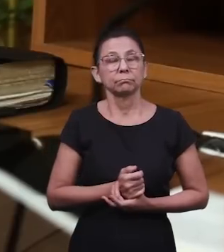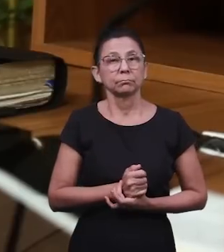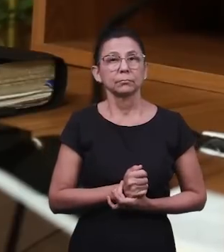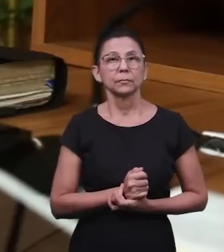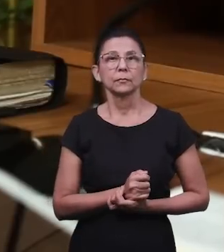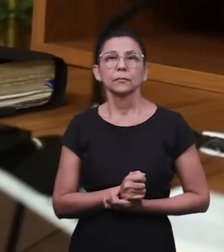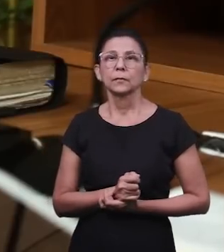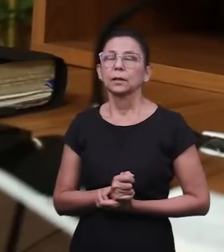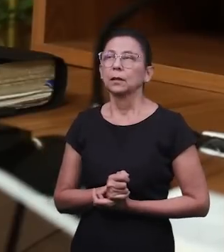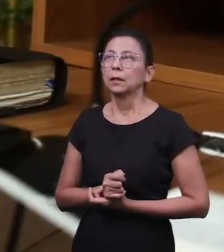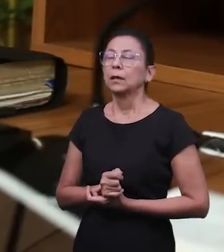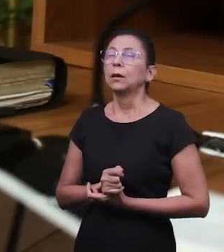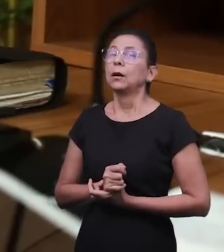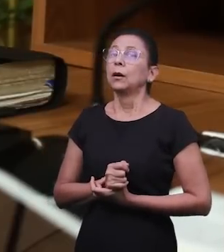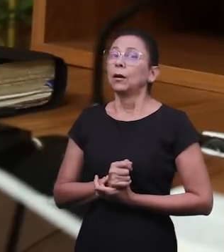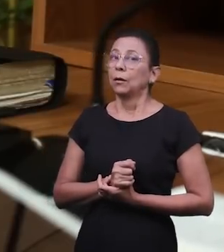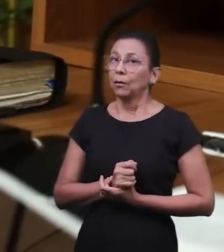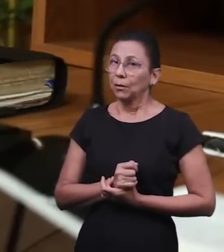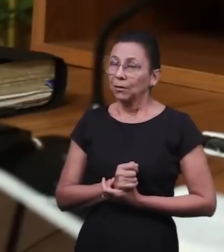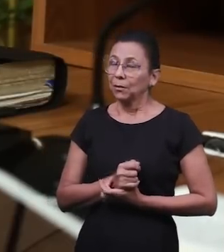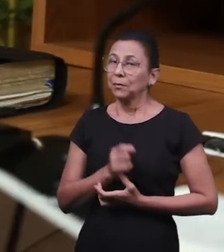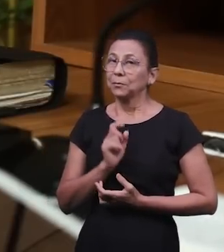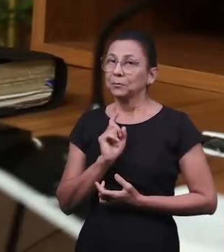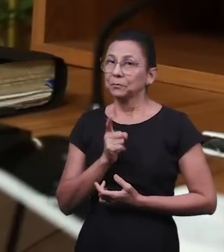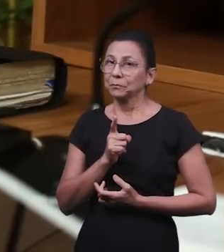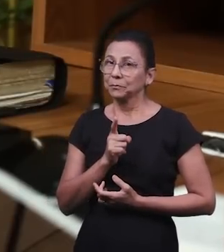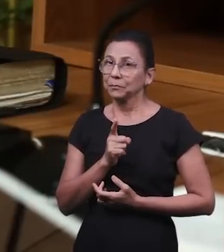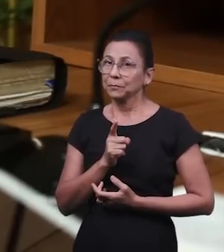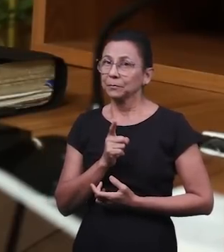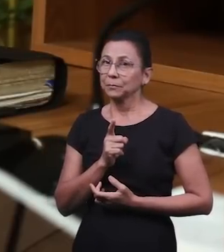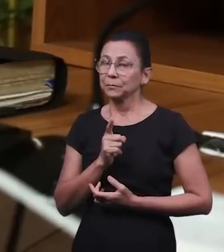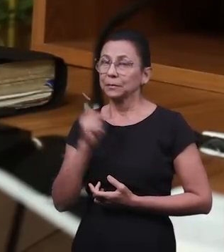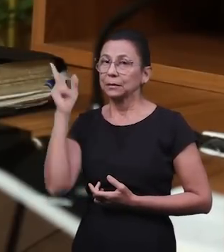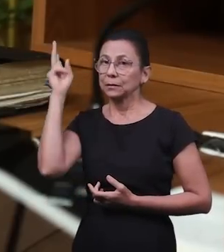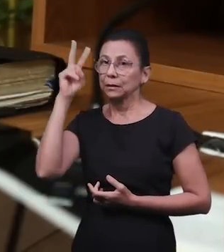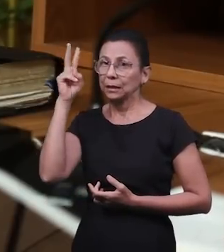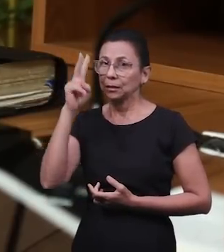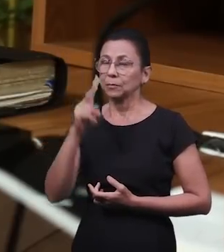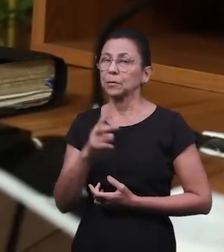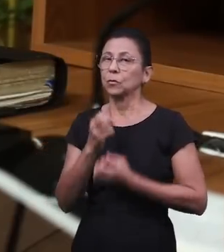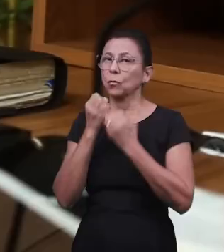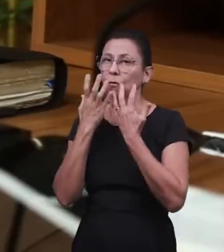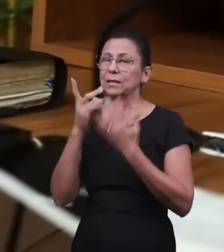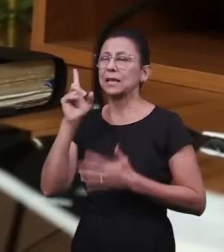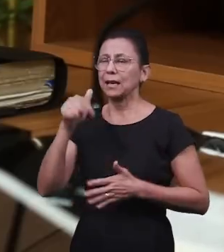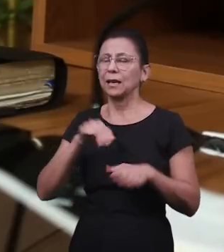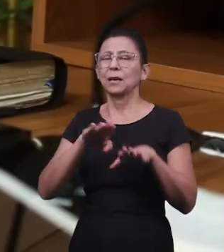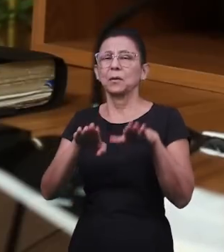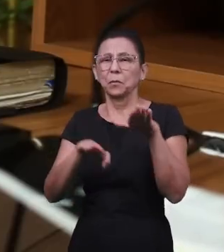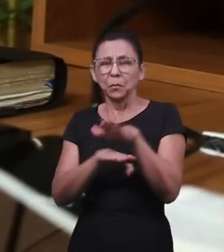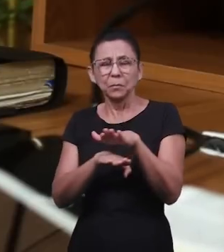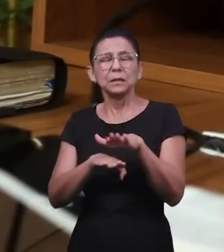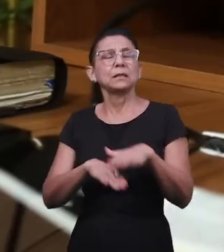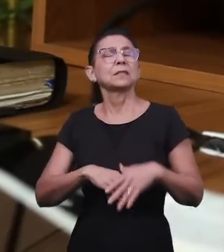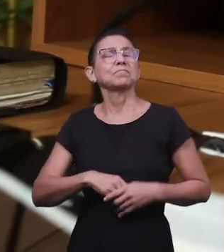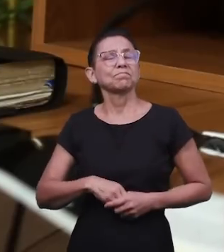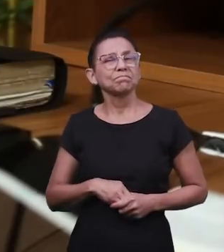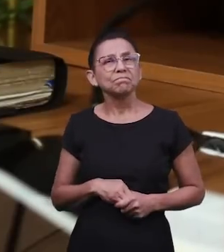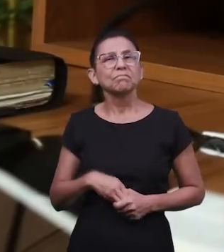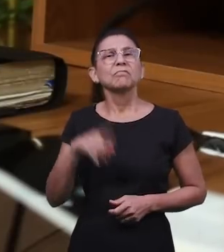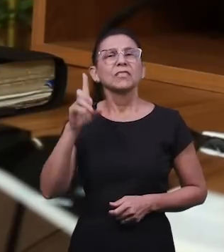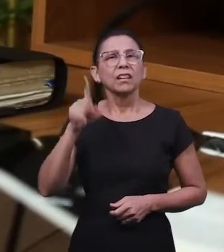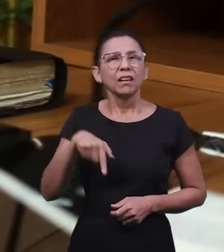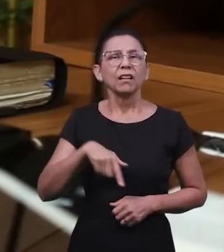confissão é algo humilhante, é humilhar mesmo. Humilhar sem querer ficar